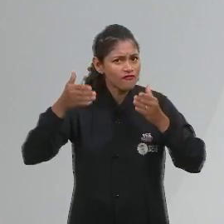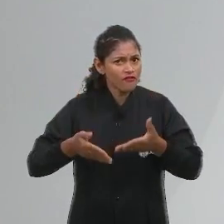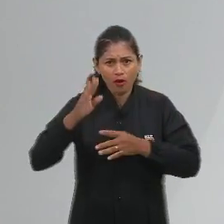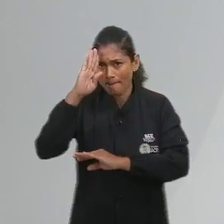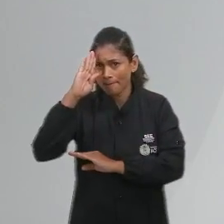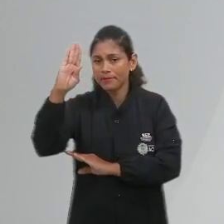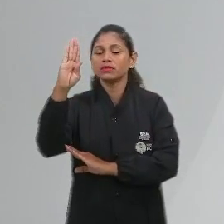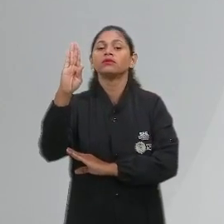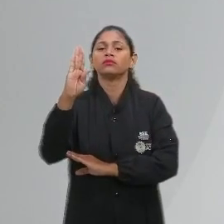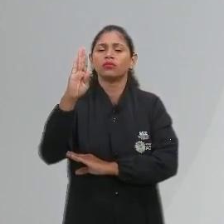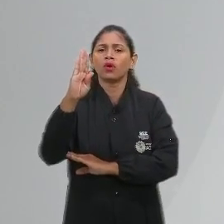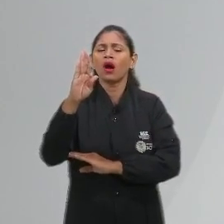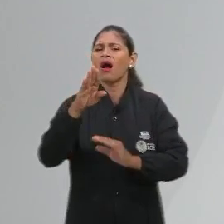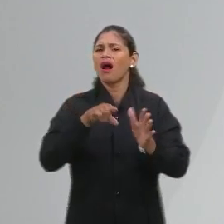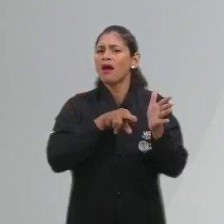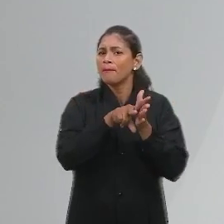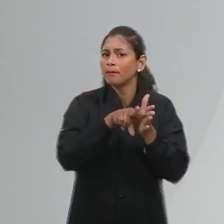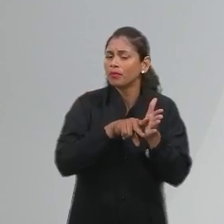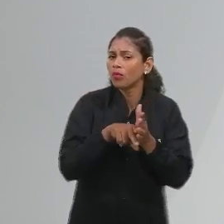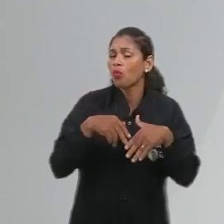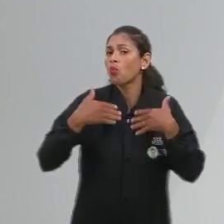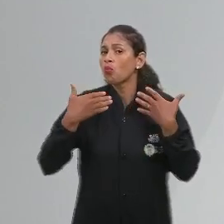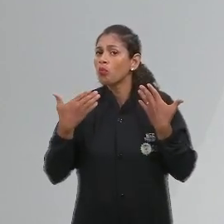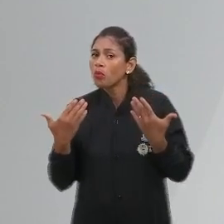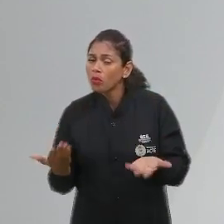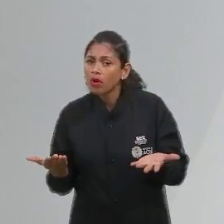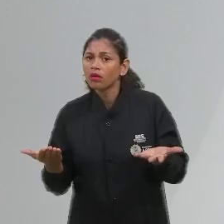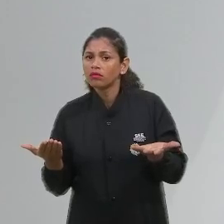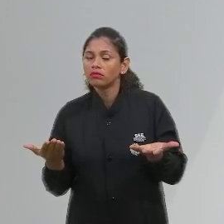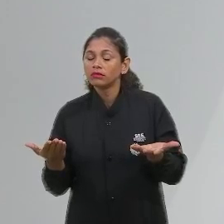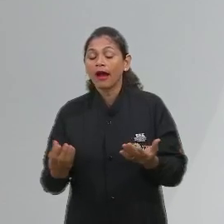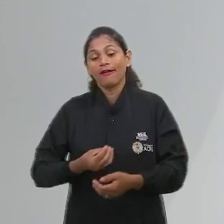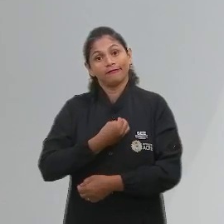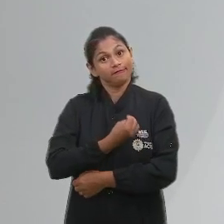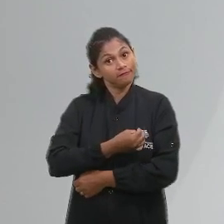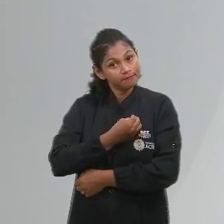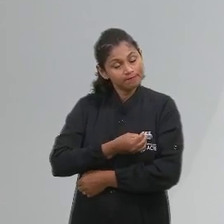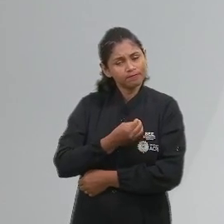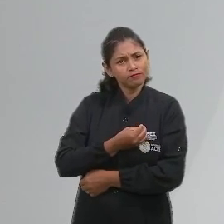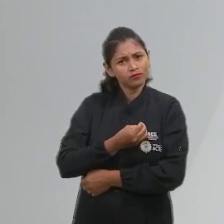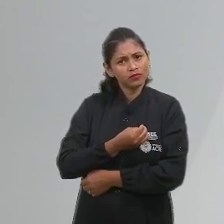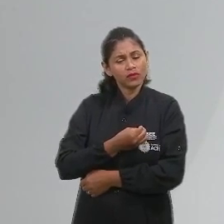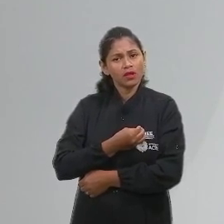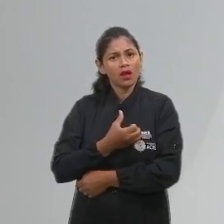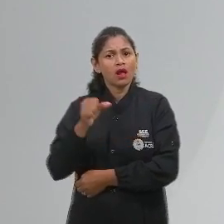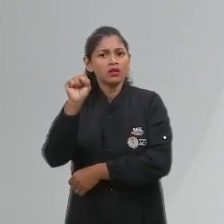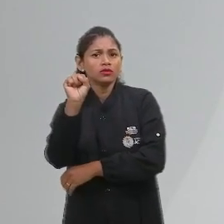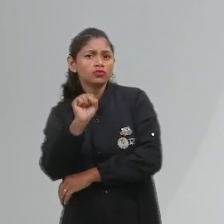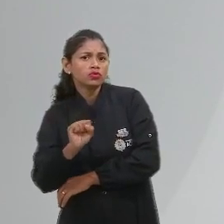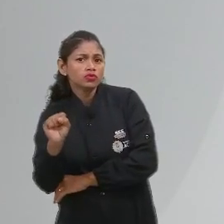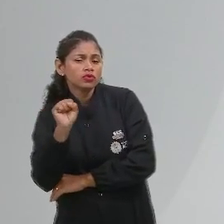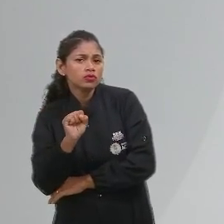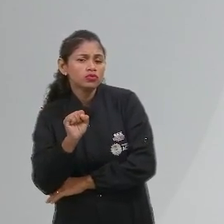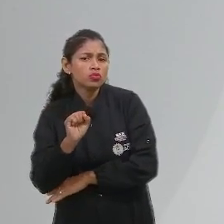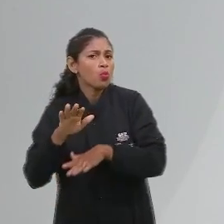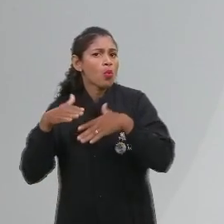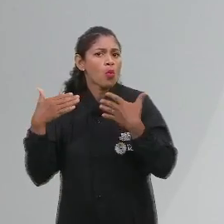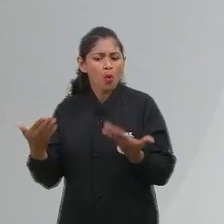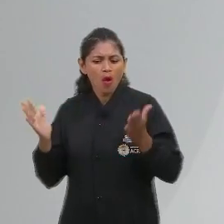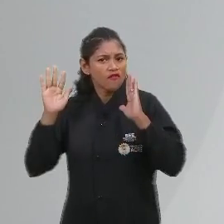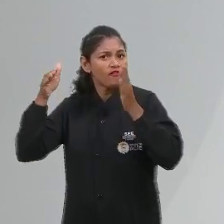de estudo da biologia? São as formas de vida. Qual o objeto da sociologia que você já conhece?